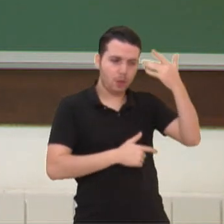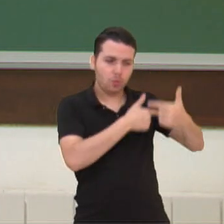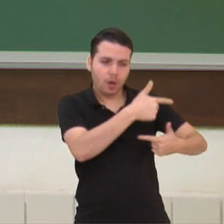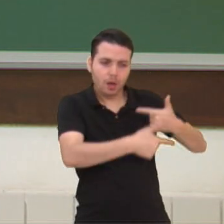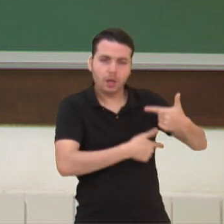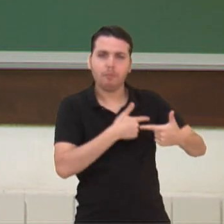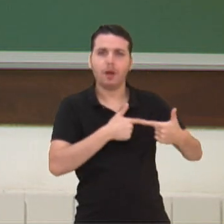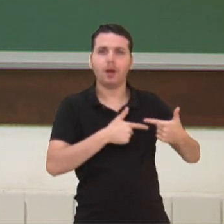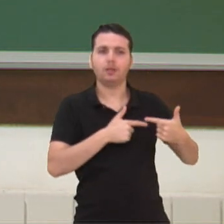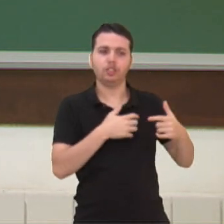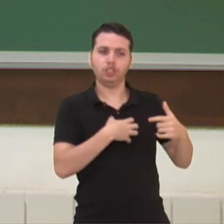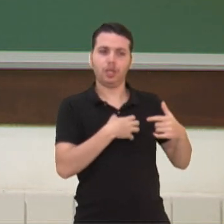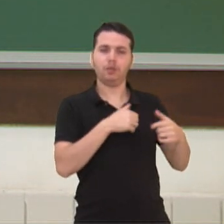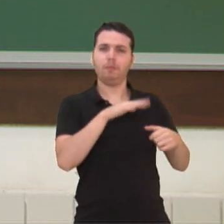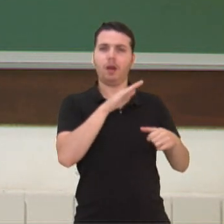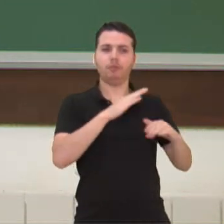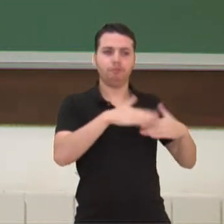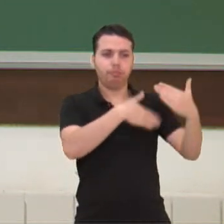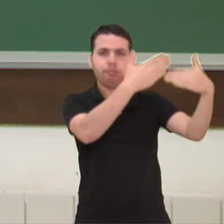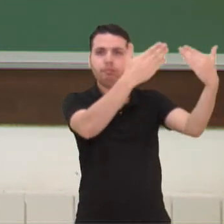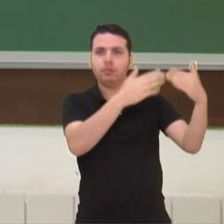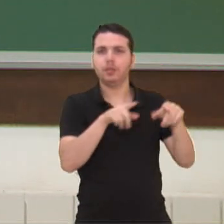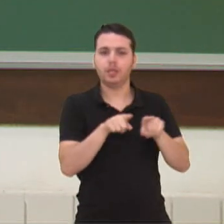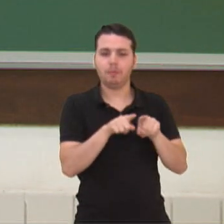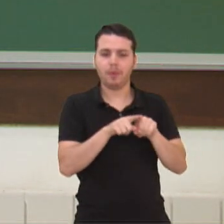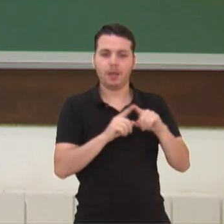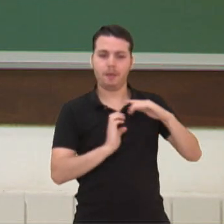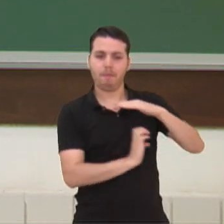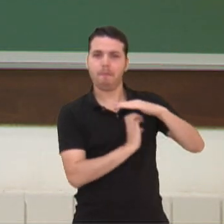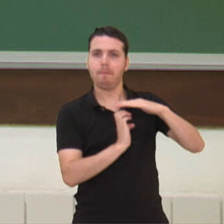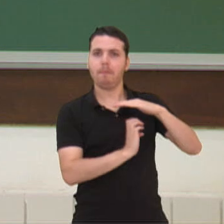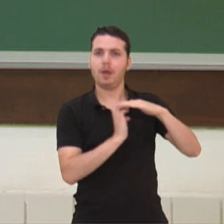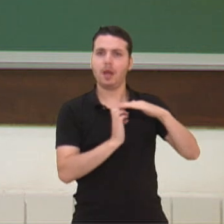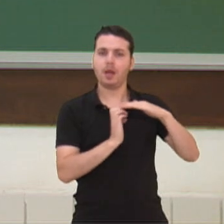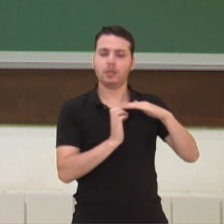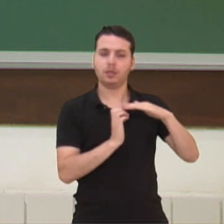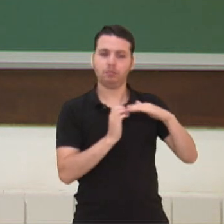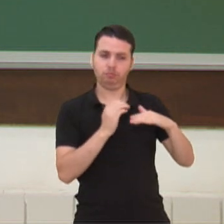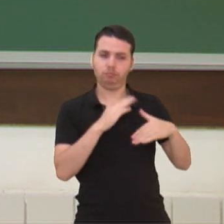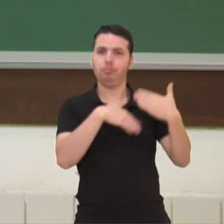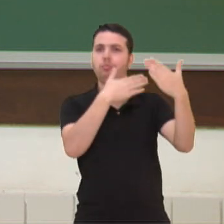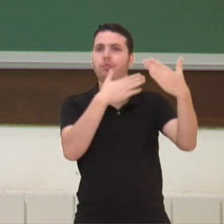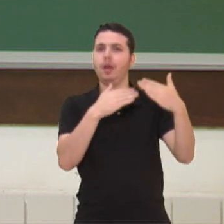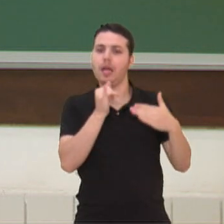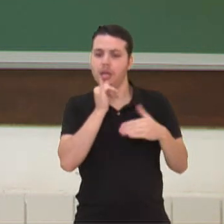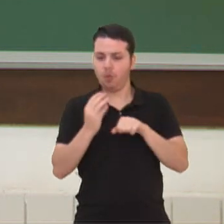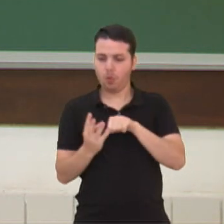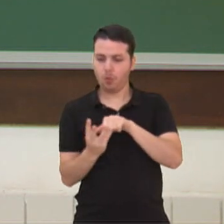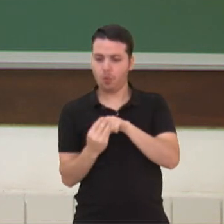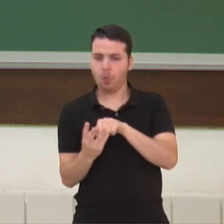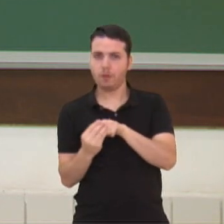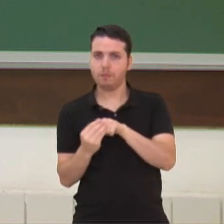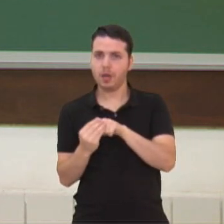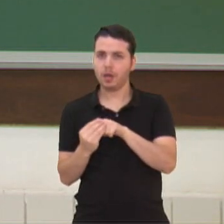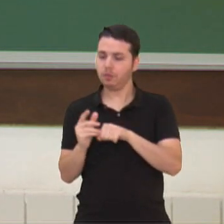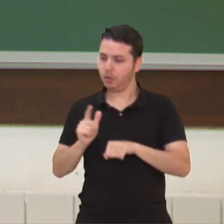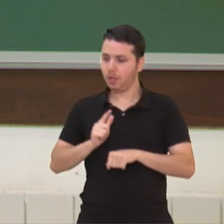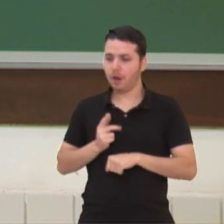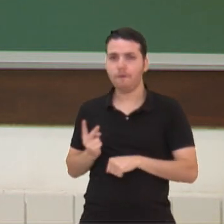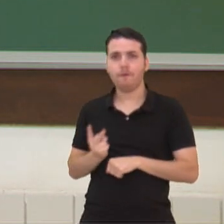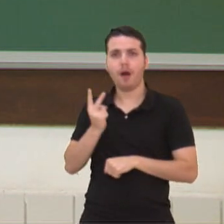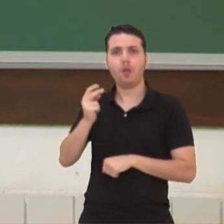dessas multinacionais, nós percebemos aí que o conhecimento, ele acaba tendo um valor a mais